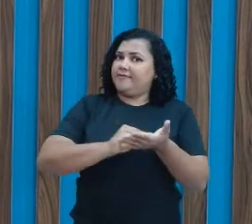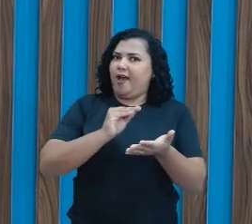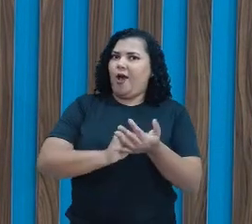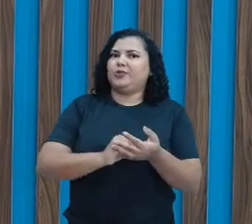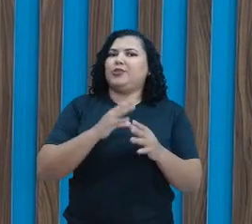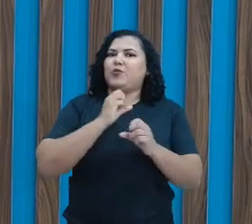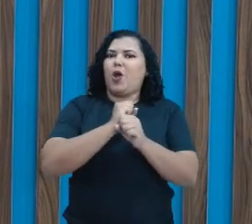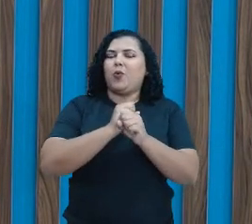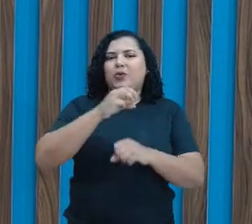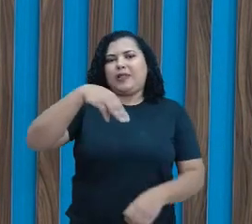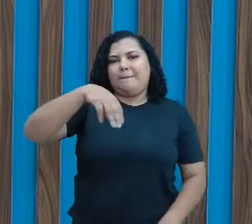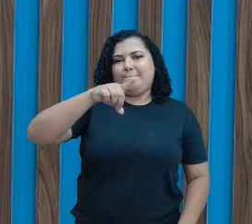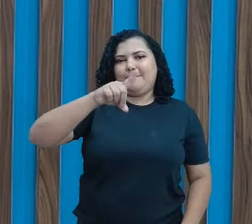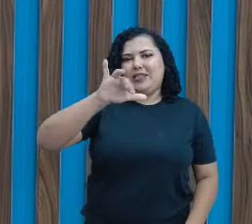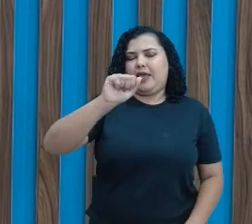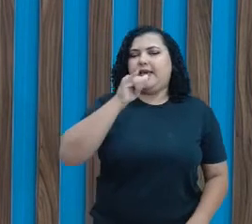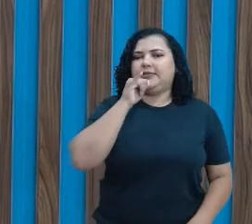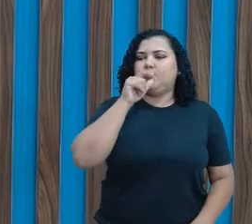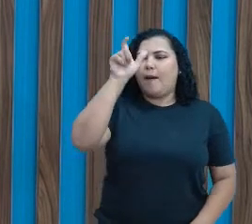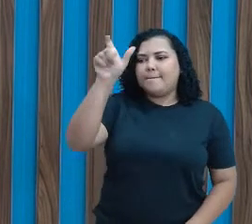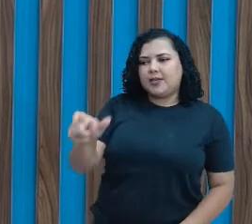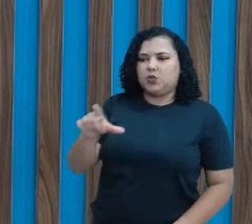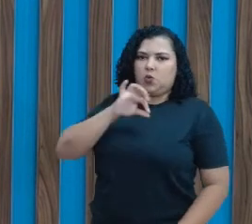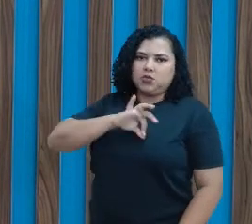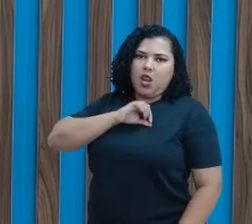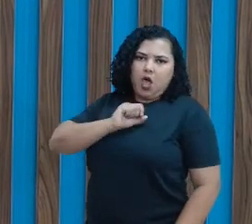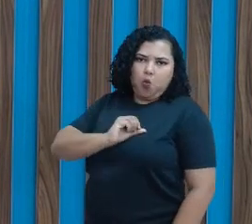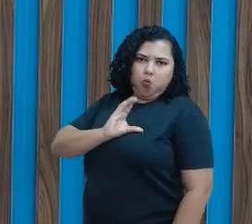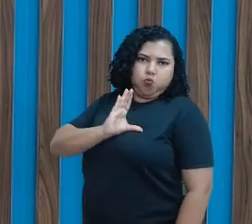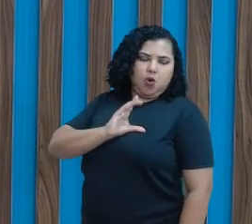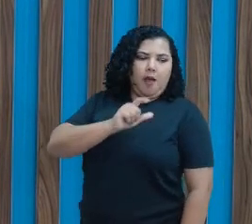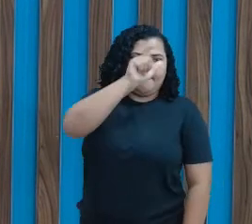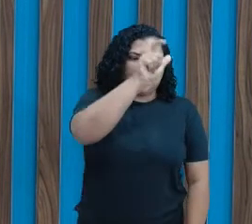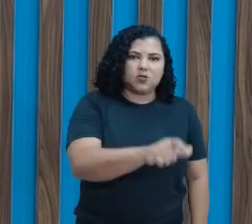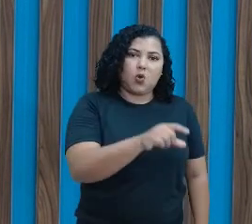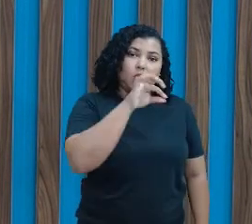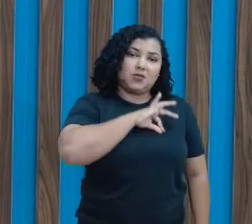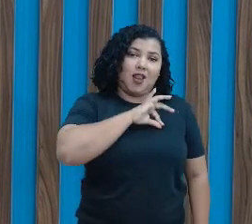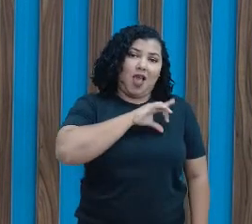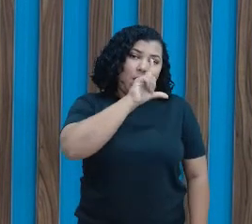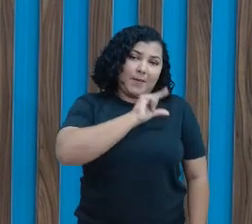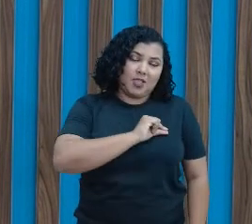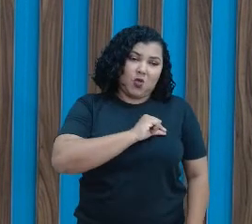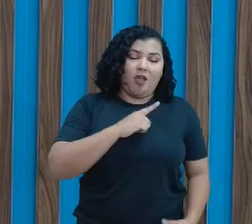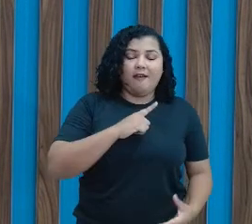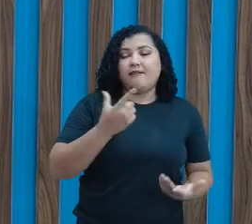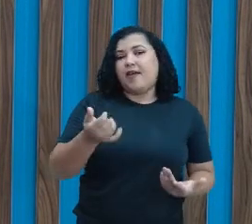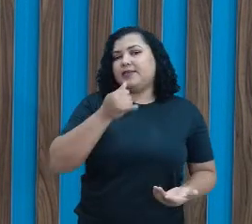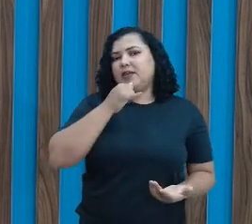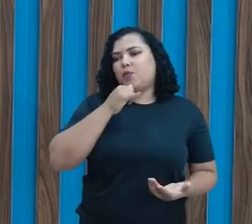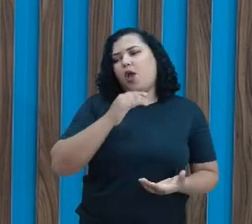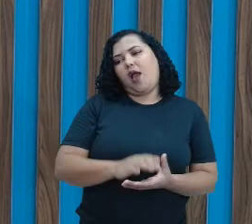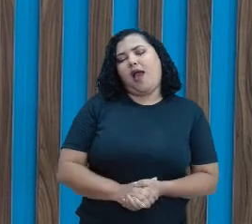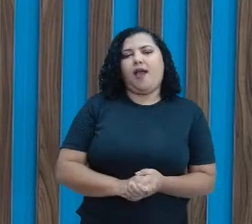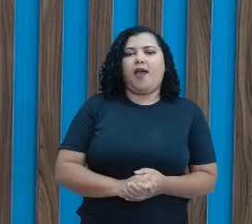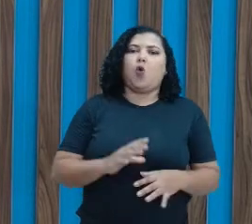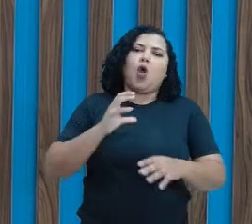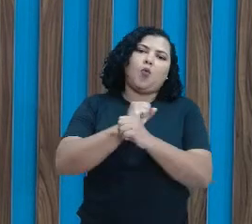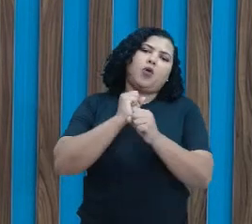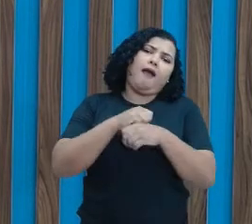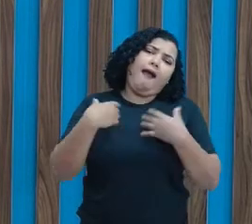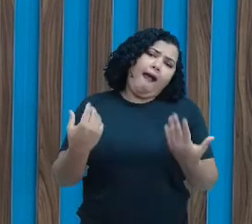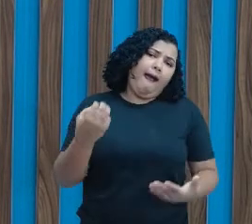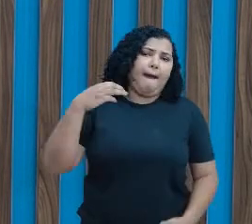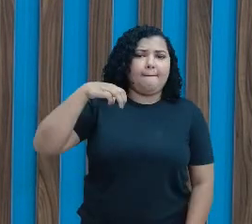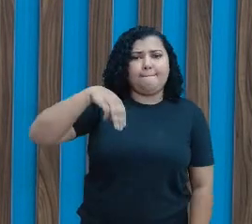pega um salário muito alto e um salário baixinho, quando você faz a média e você diz assim, a média salarial é tal